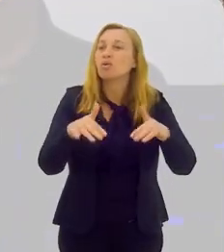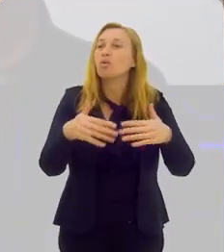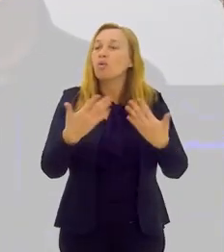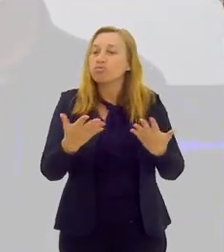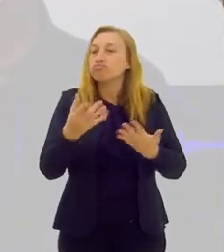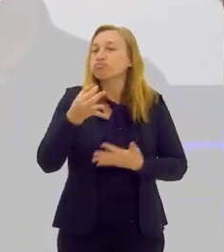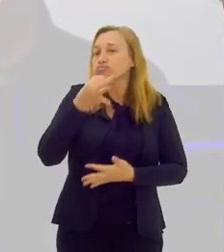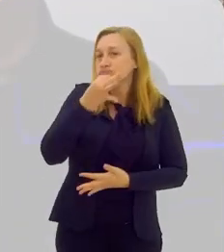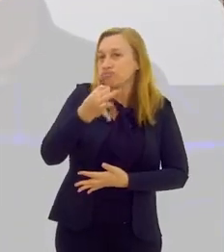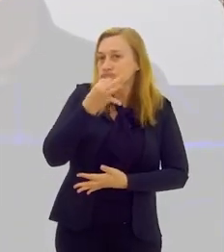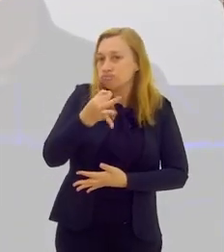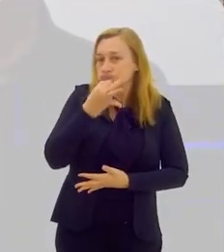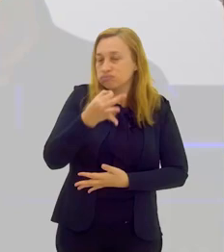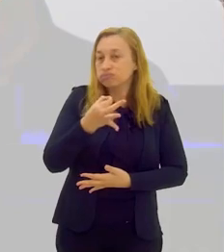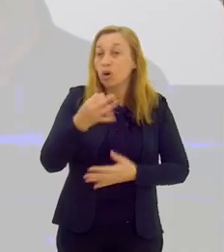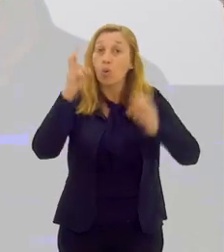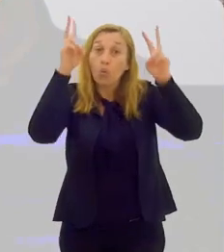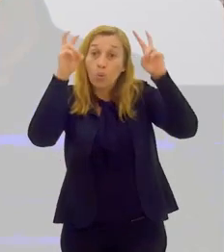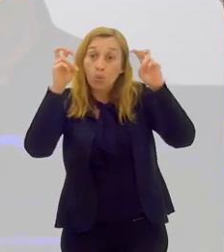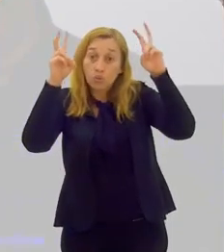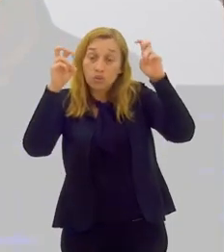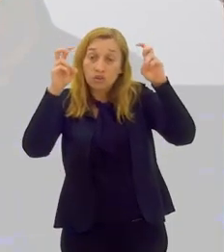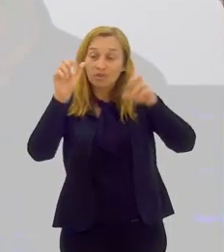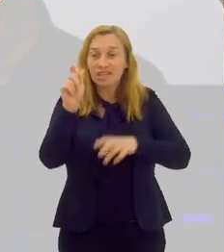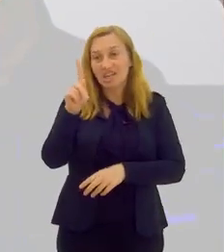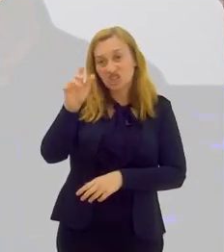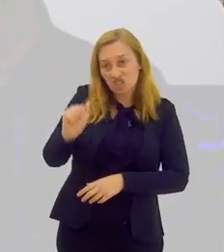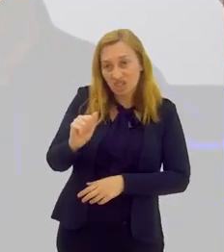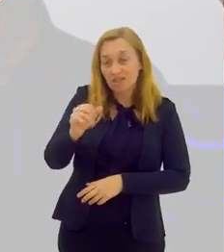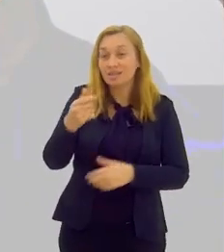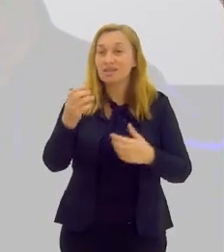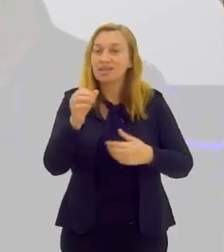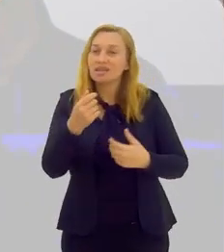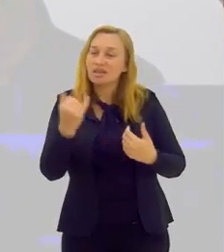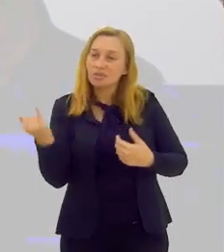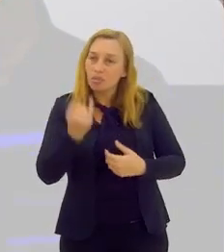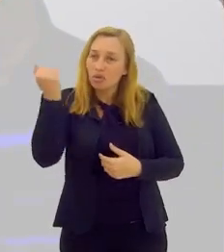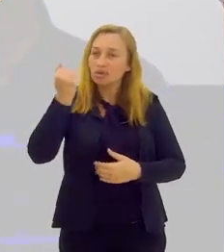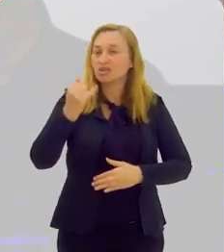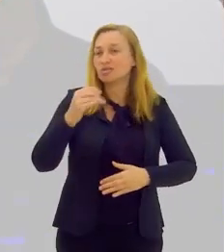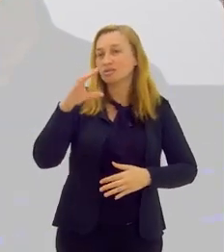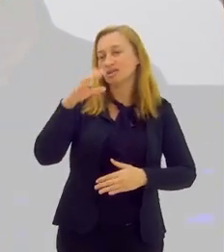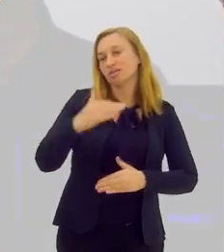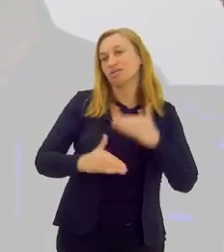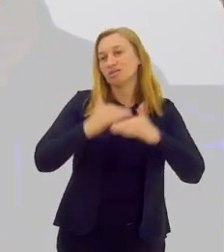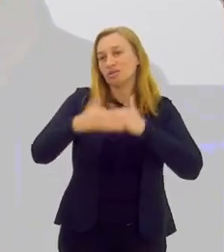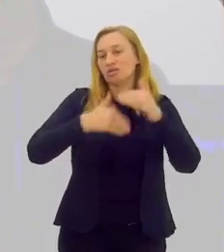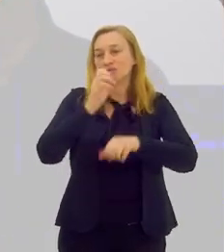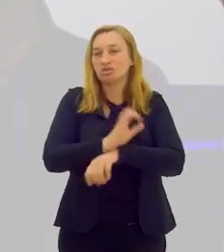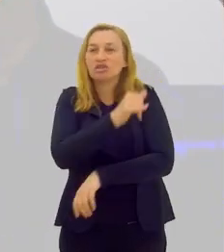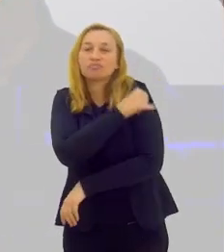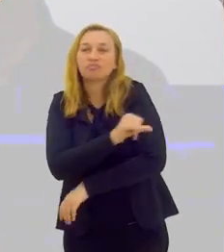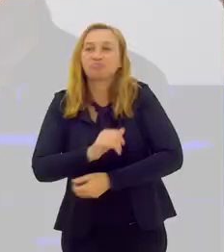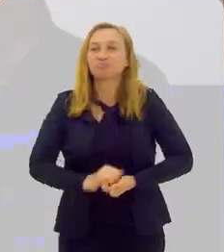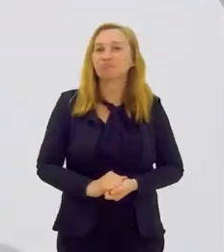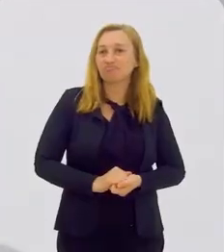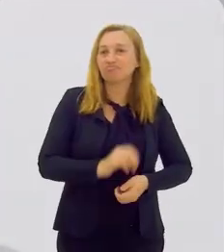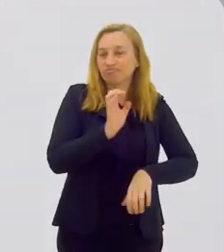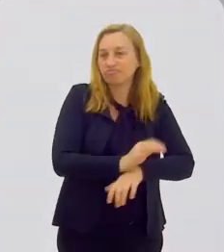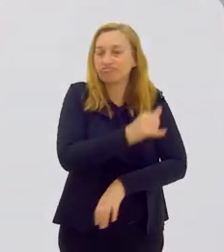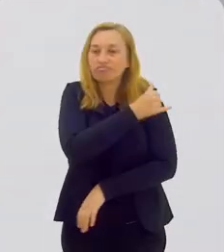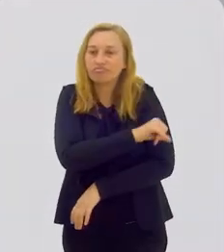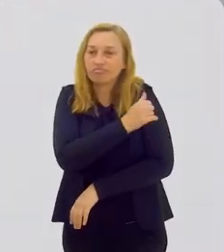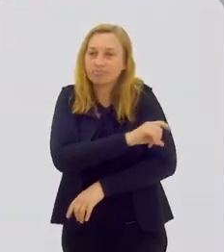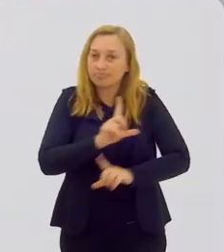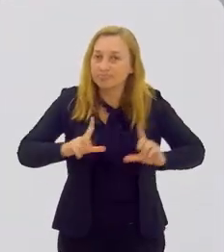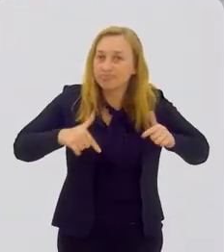Legislativa, quais, na sua opinião, devem ser os temas e as agendas necessárias para a gente promover o desenvolvimento do Estado do Rio? O Estado